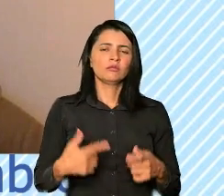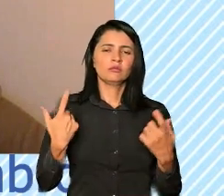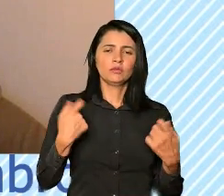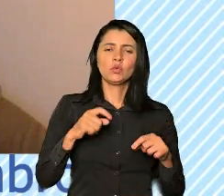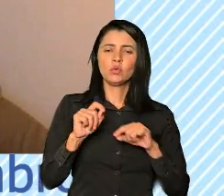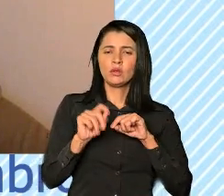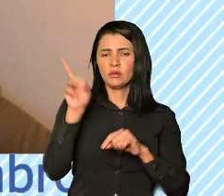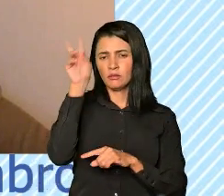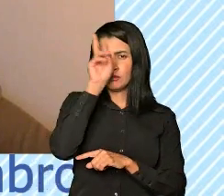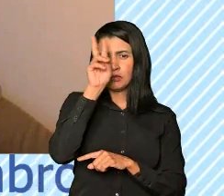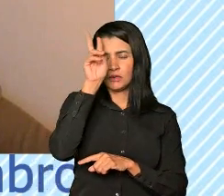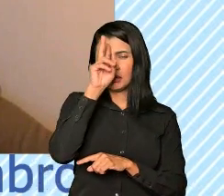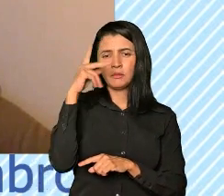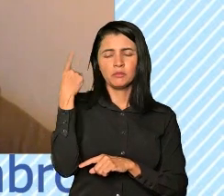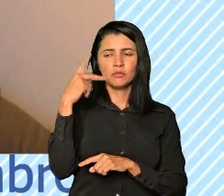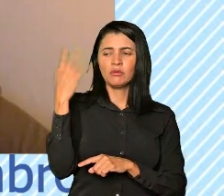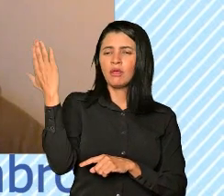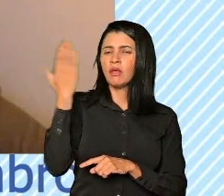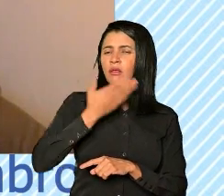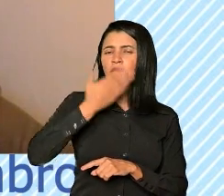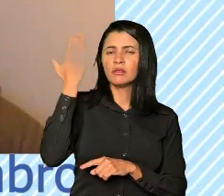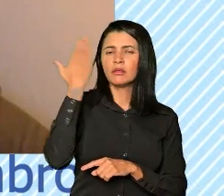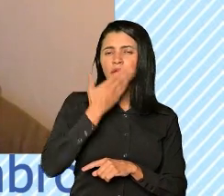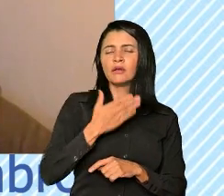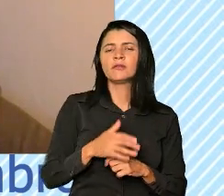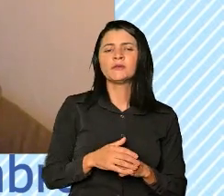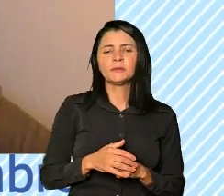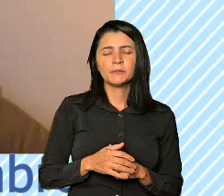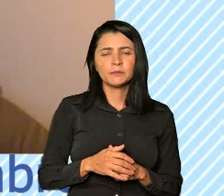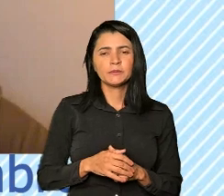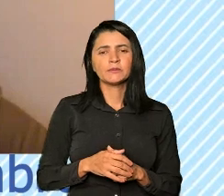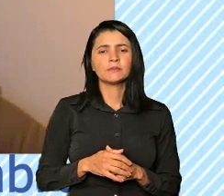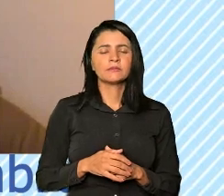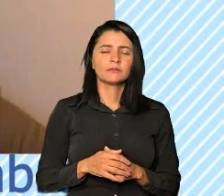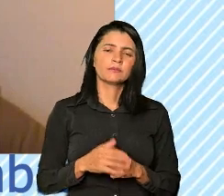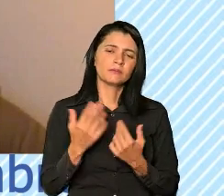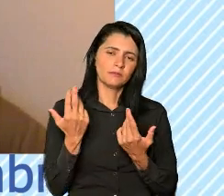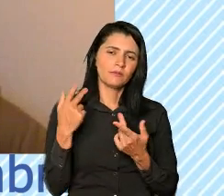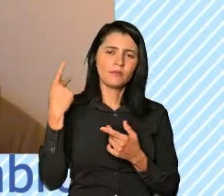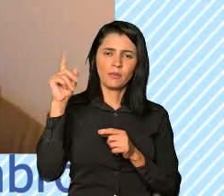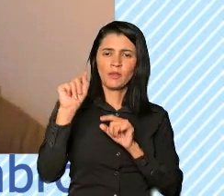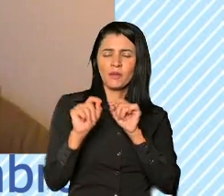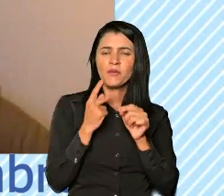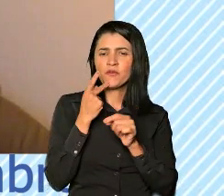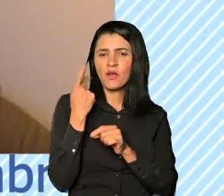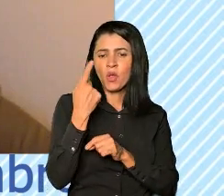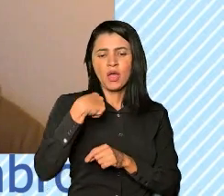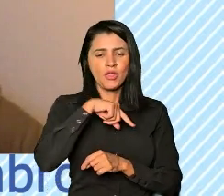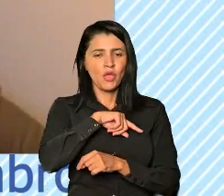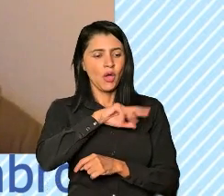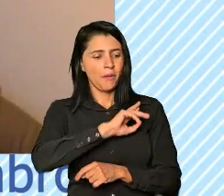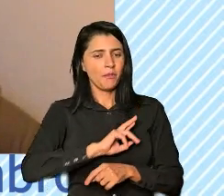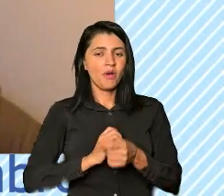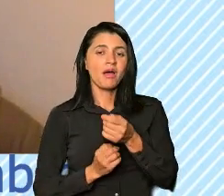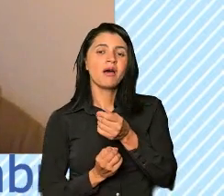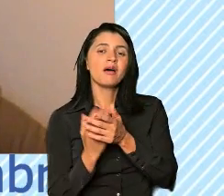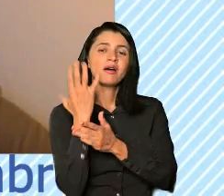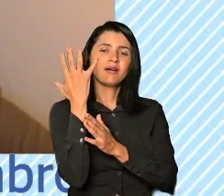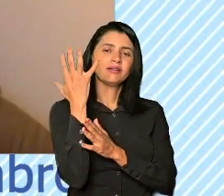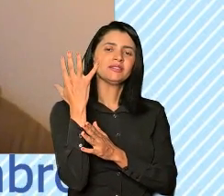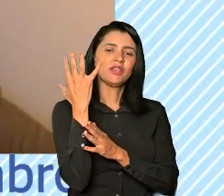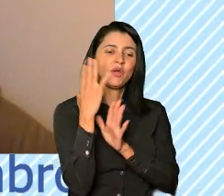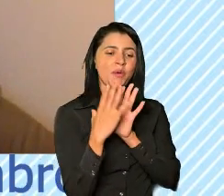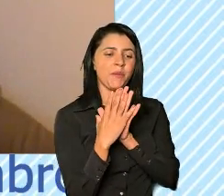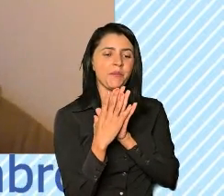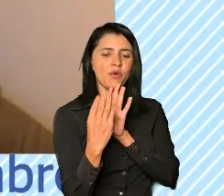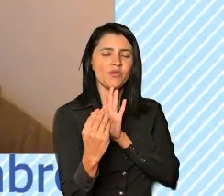necessariamente lembramos da invisibilidade, né? E como falou, nossa república nasceu, né, de um modelo